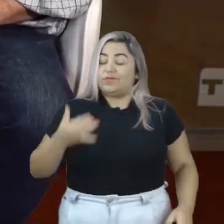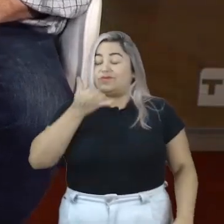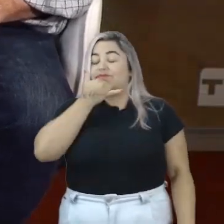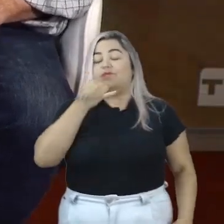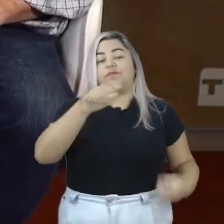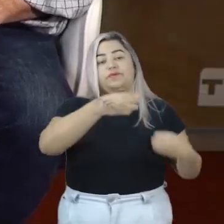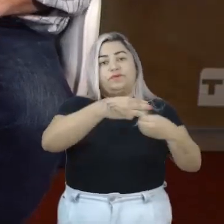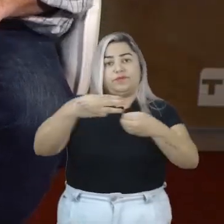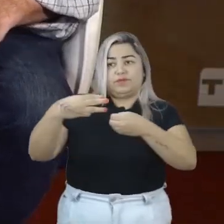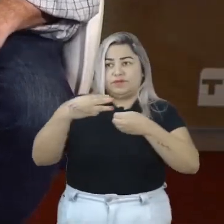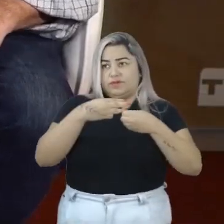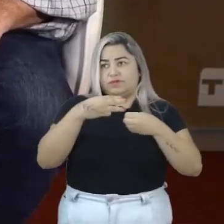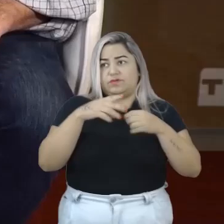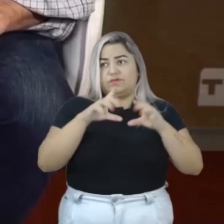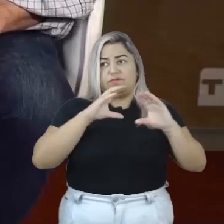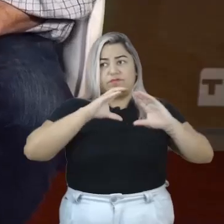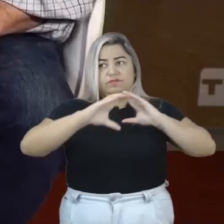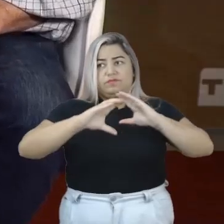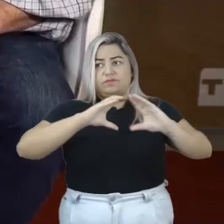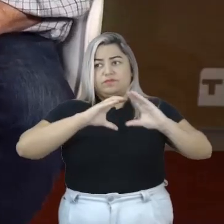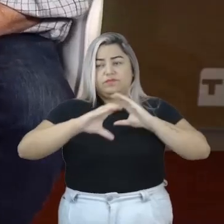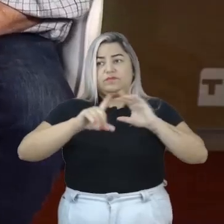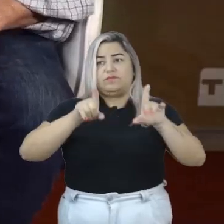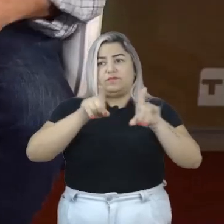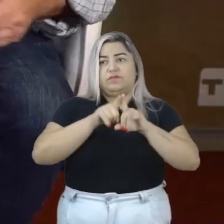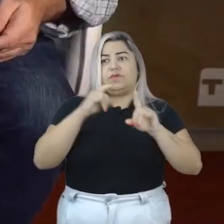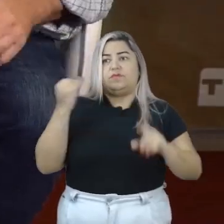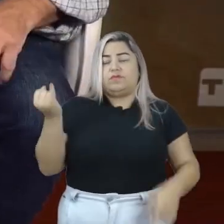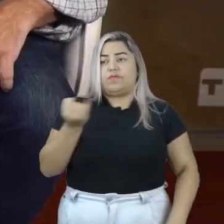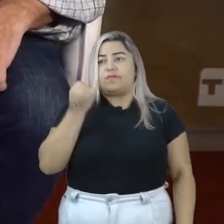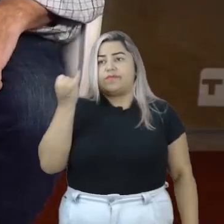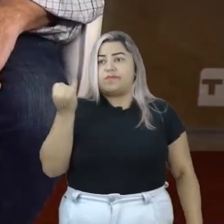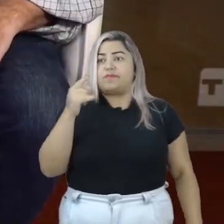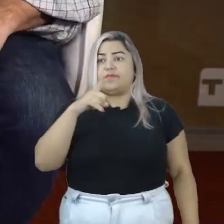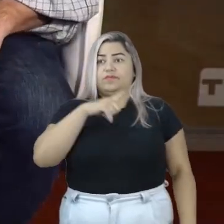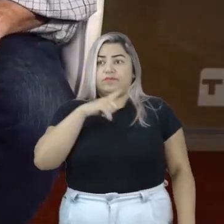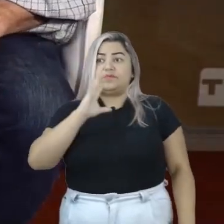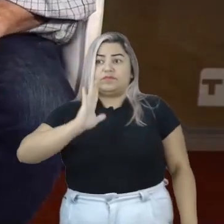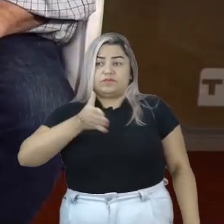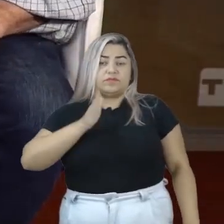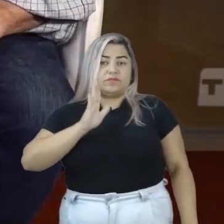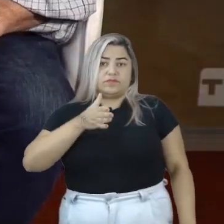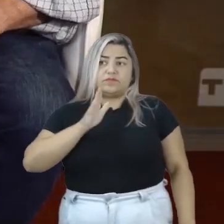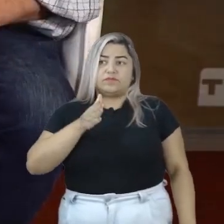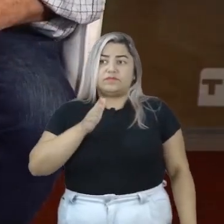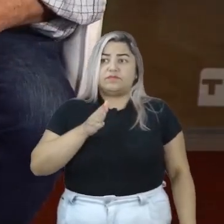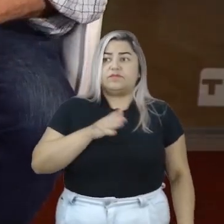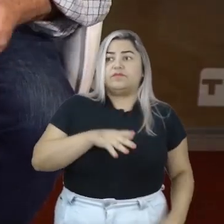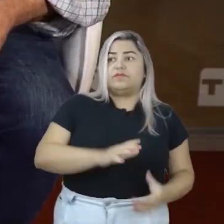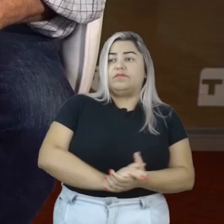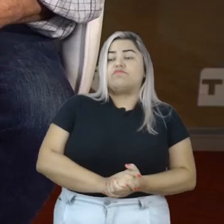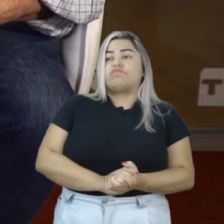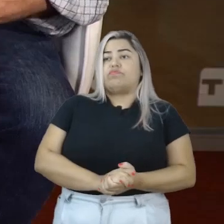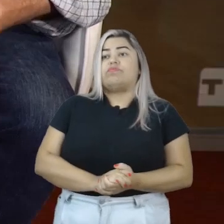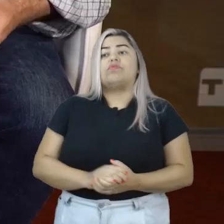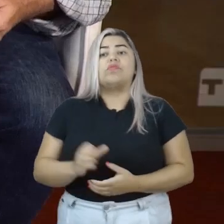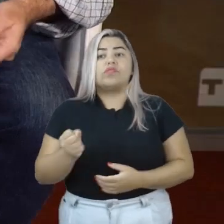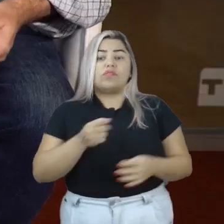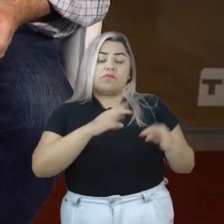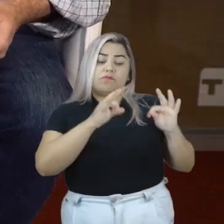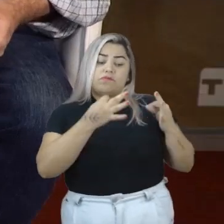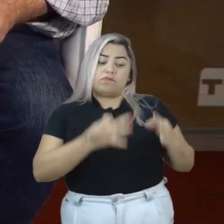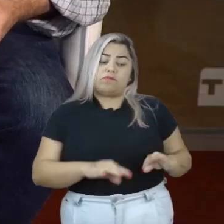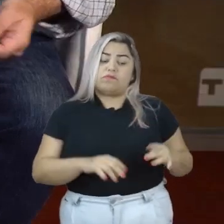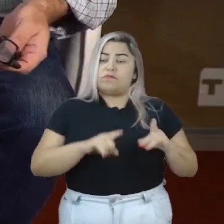comunicação, ela adquiriu no último período uma importância maior do que ela já tinha, né? com o advento das novas tecnologias,